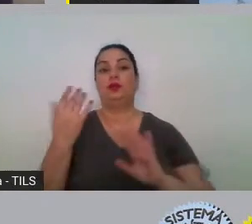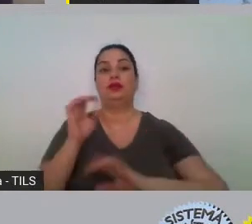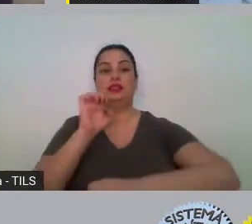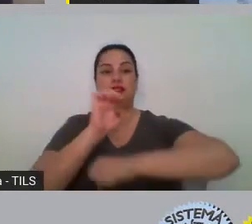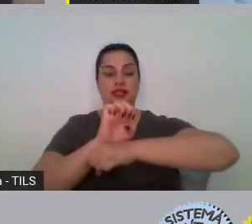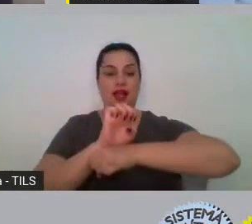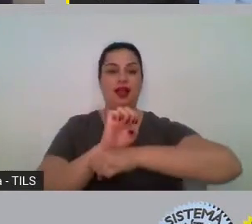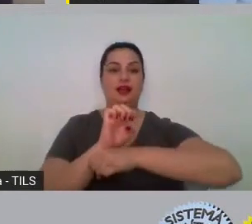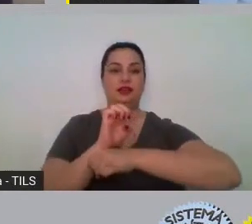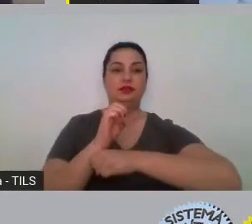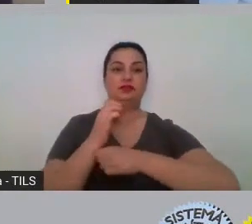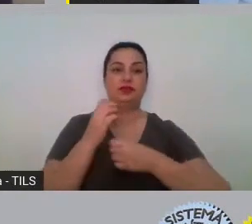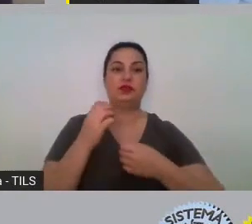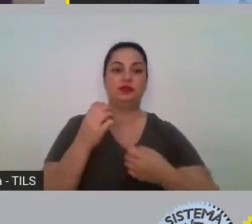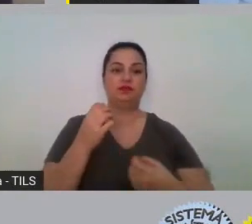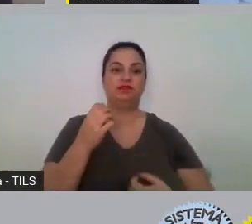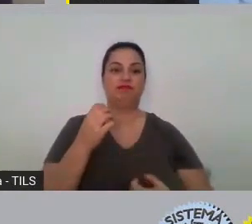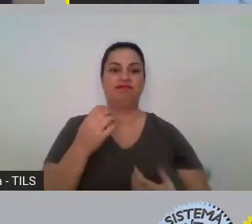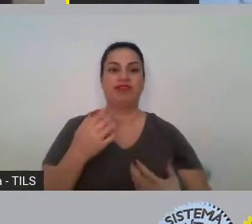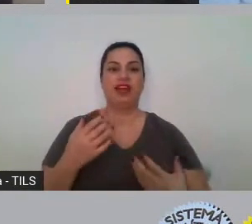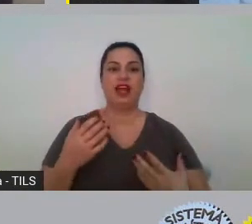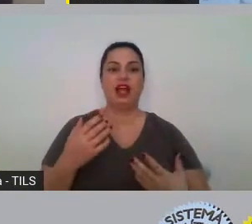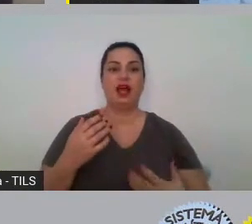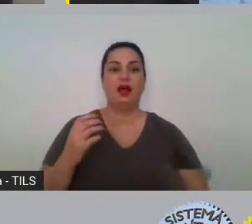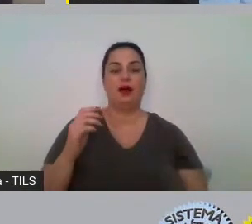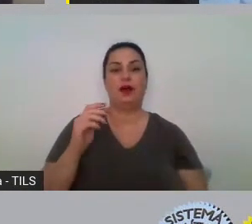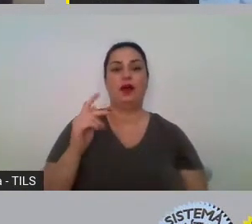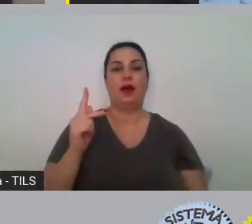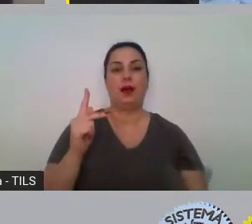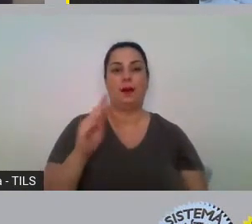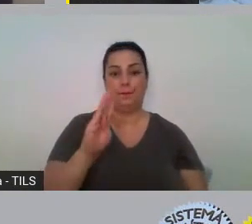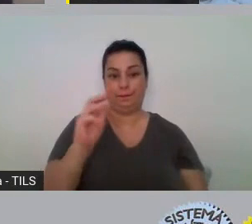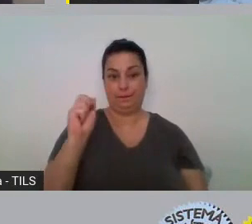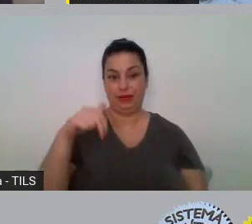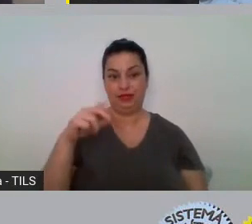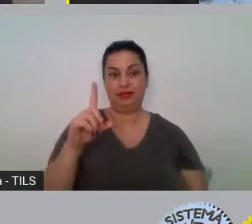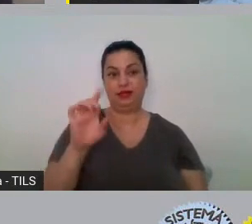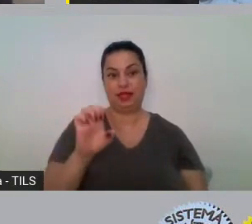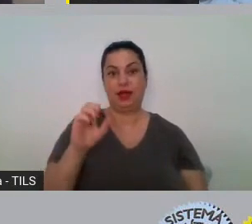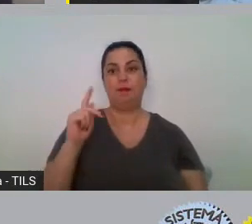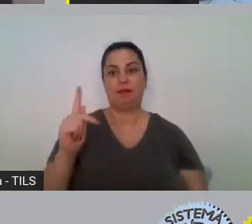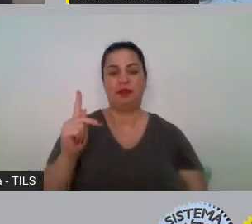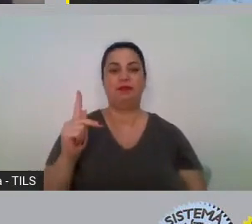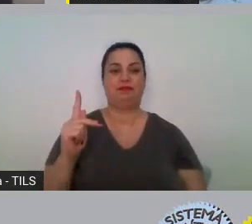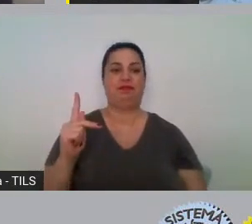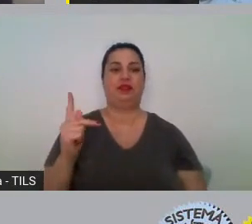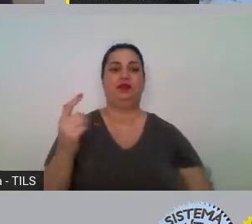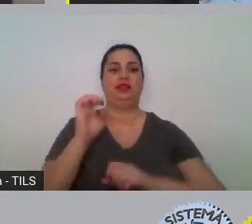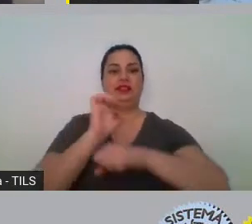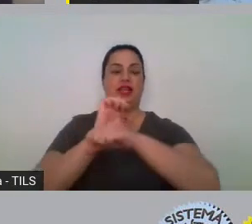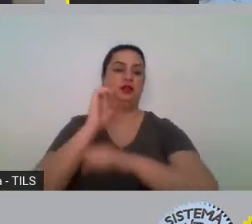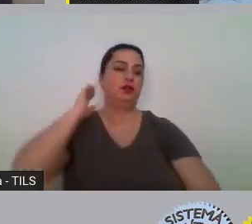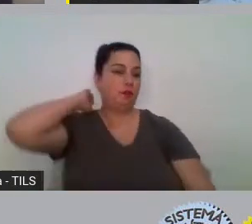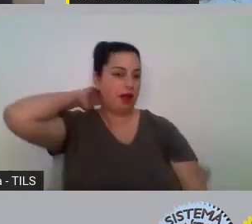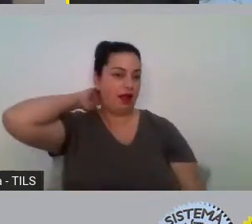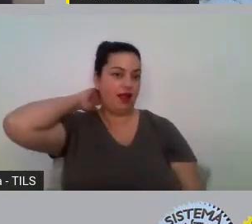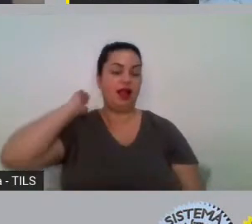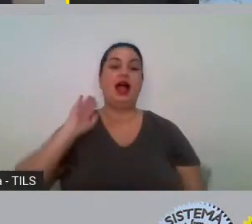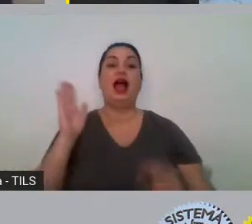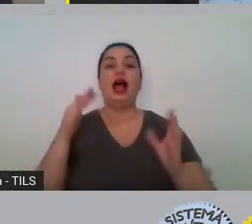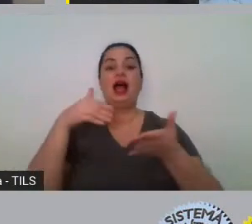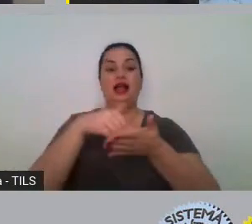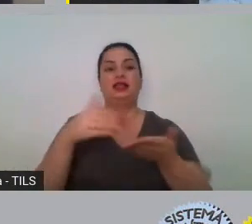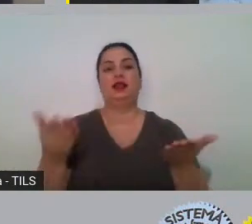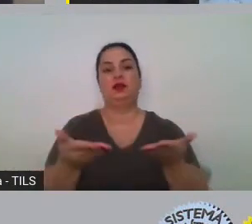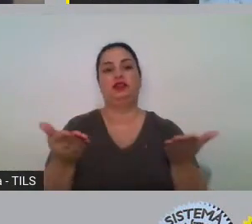Ou seja, o Bandep, aliás, hoje ainda deve tudo isso, o Estado deve tudo